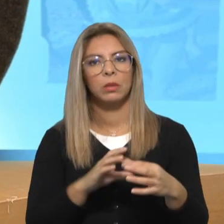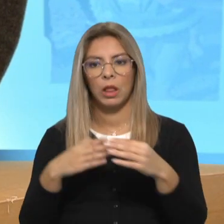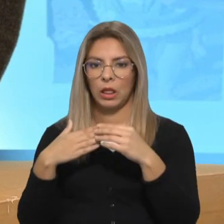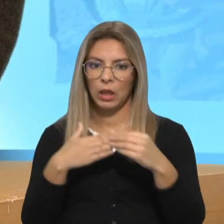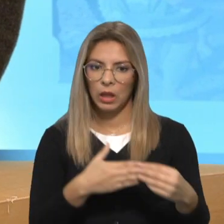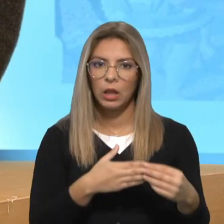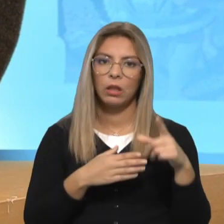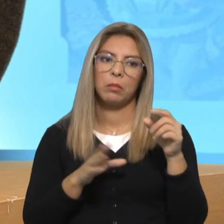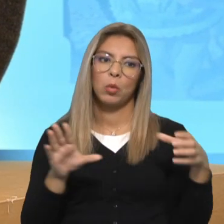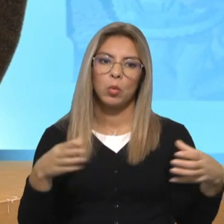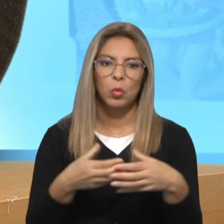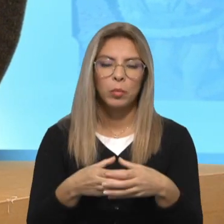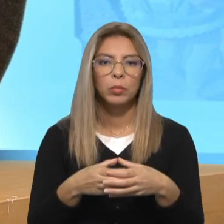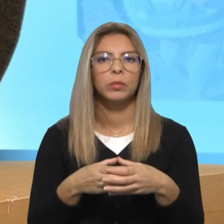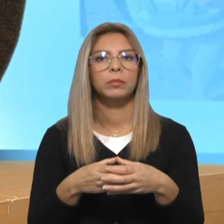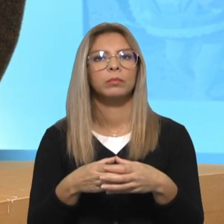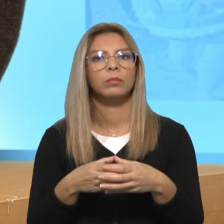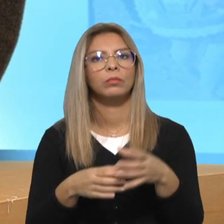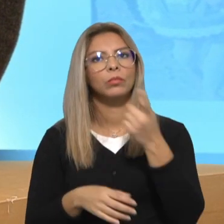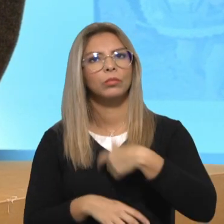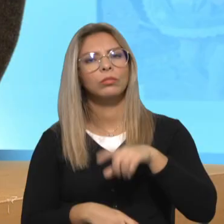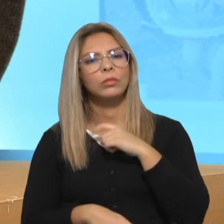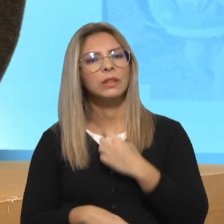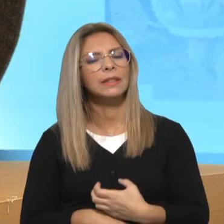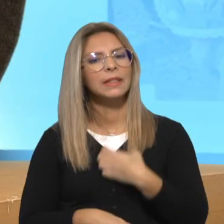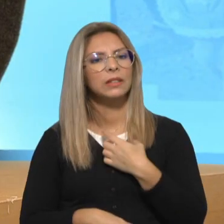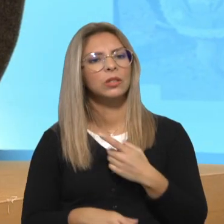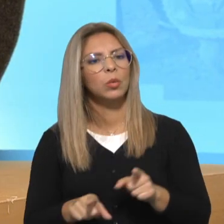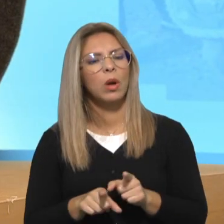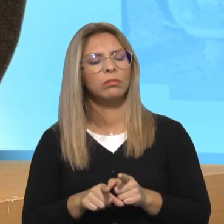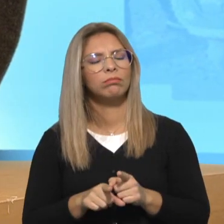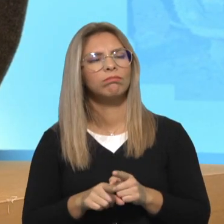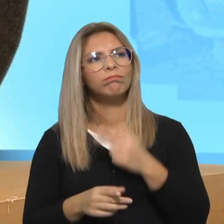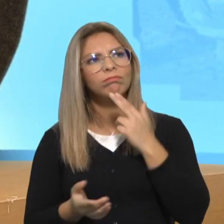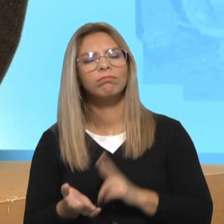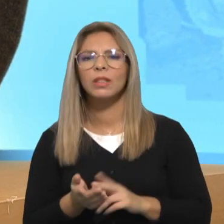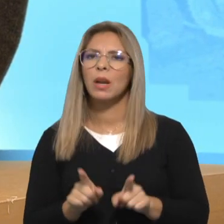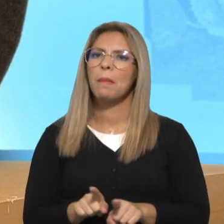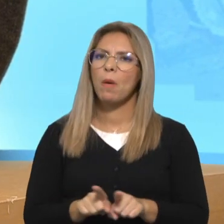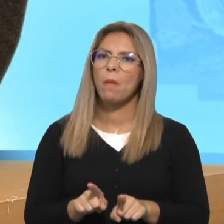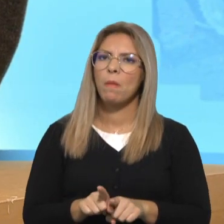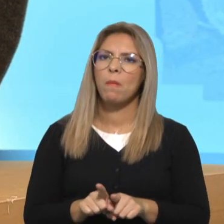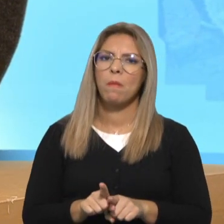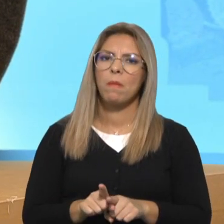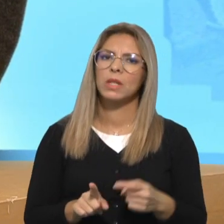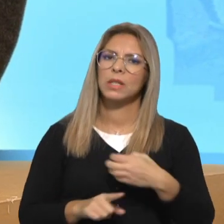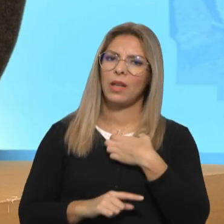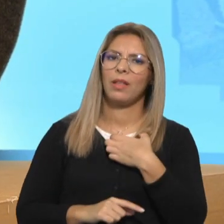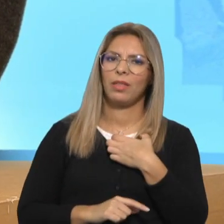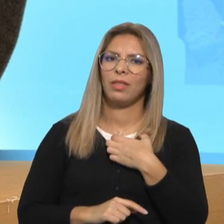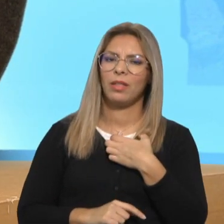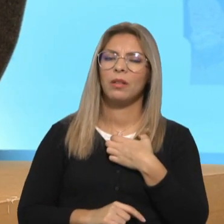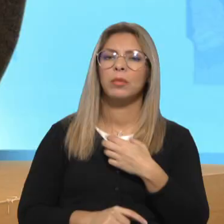depois a comunidade, que de facto nós nos sentimos verdadeiramente irmãos. E de facto, até mesmo quando há estas questões